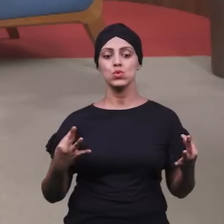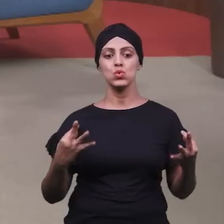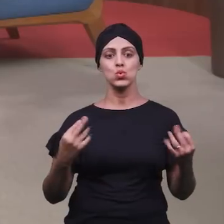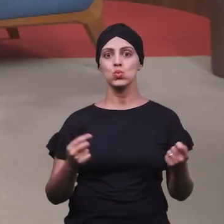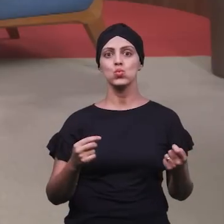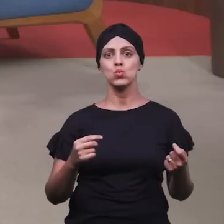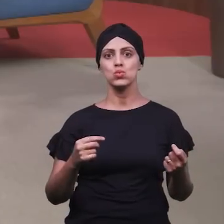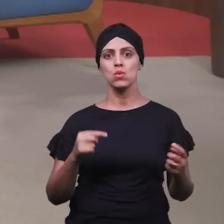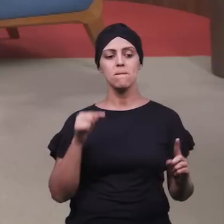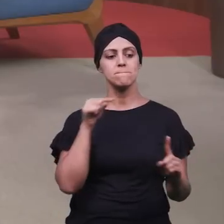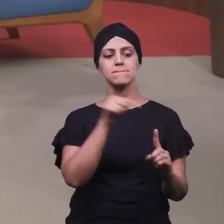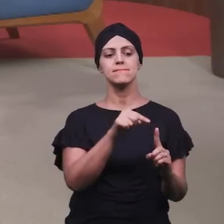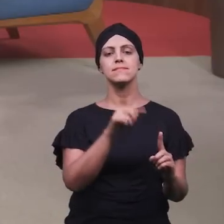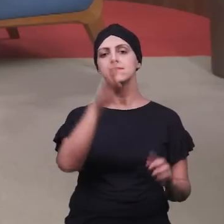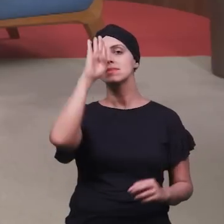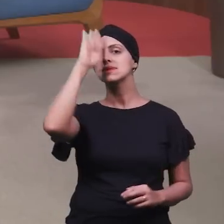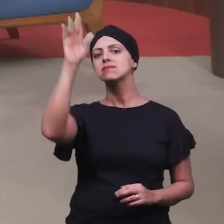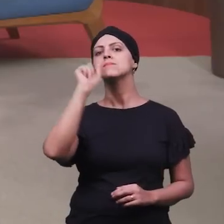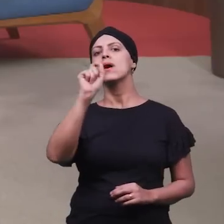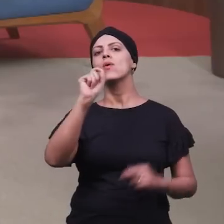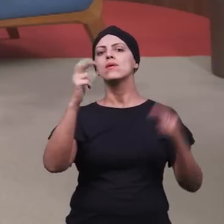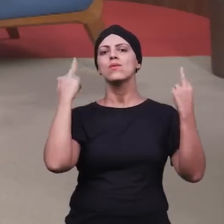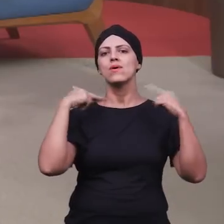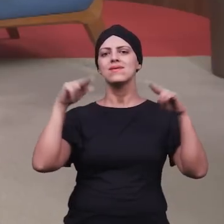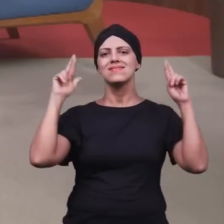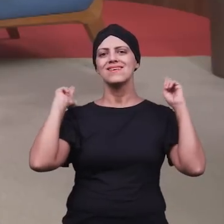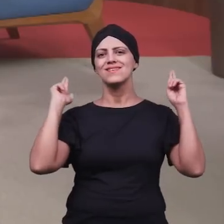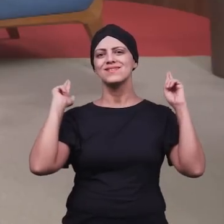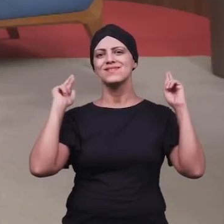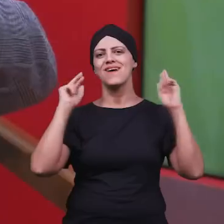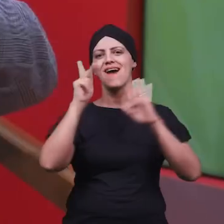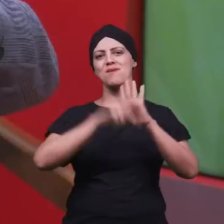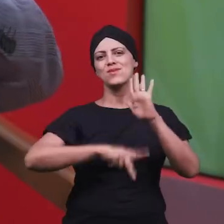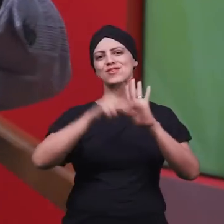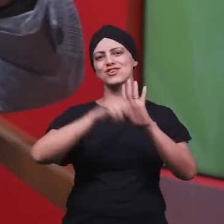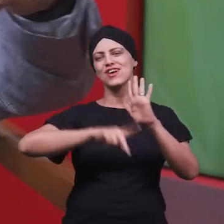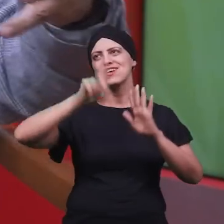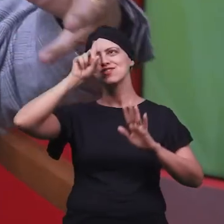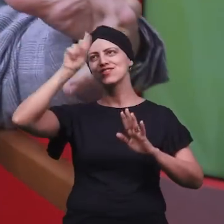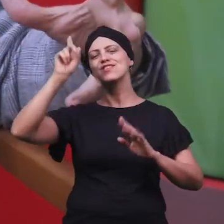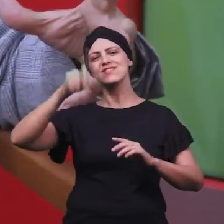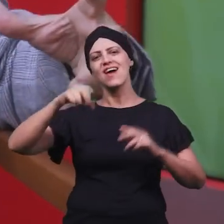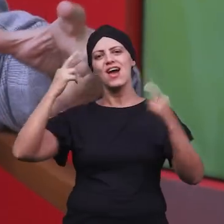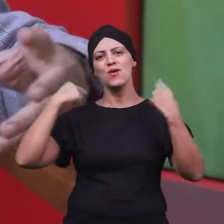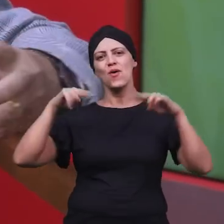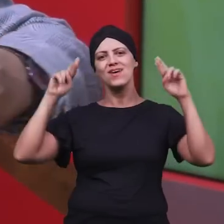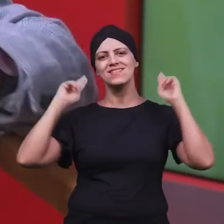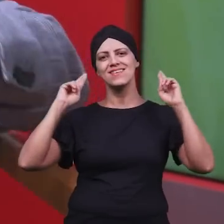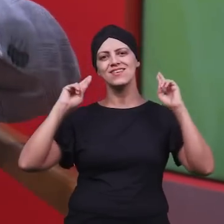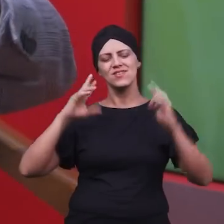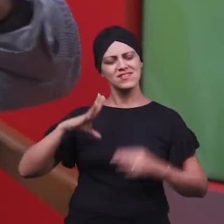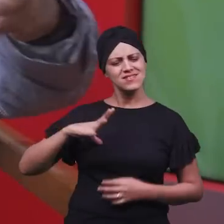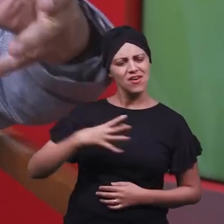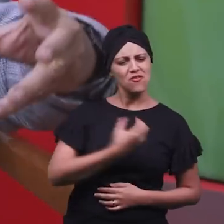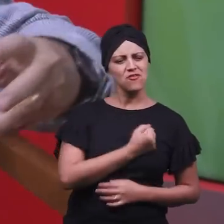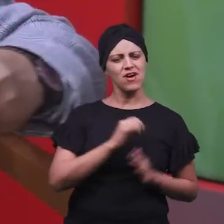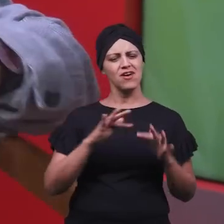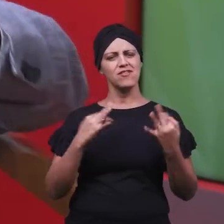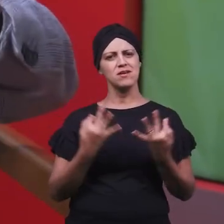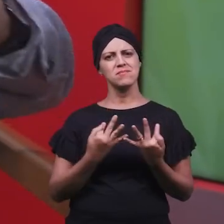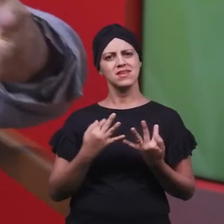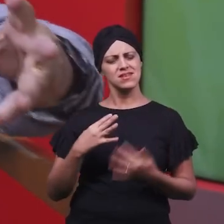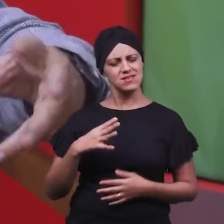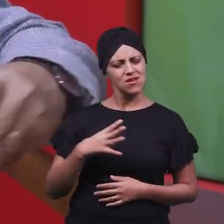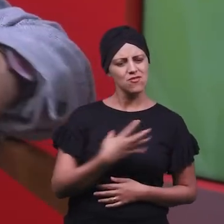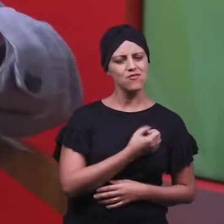o projeto, tudo girava em torno do cordeiro, porque o projeto de Deus é o cordeiro. É salvar o homem, salvar